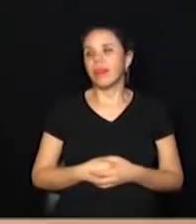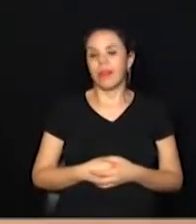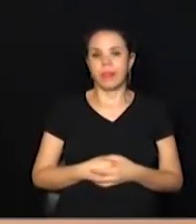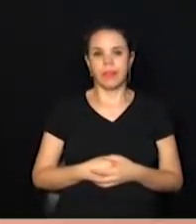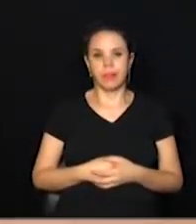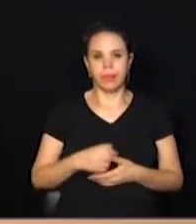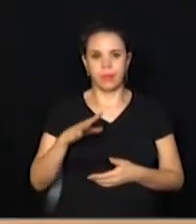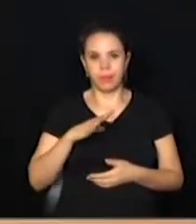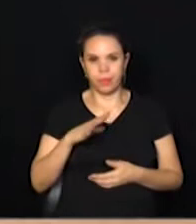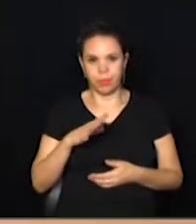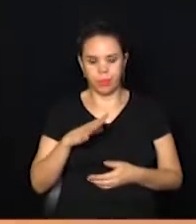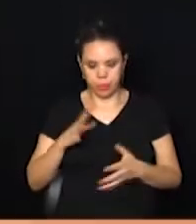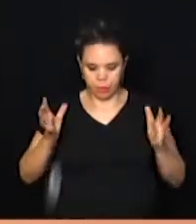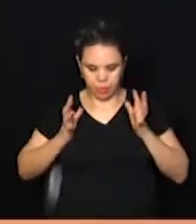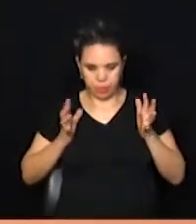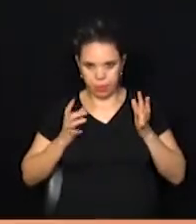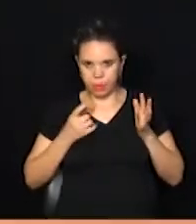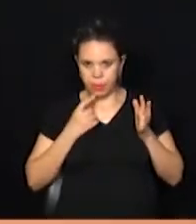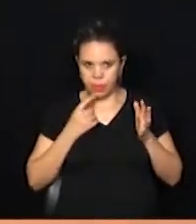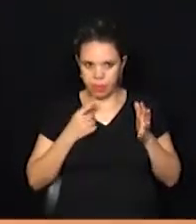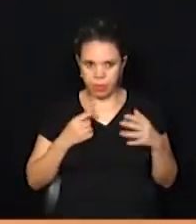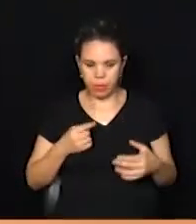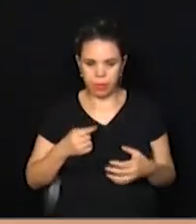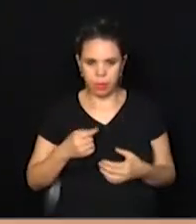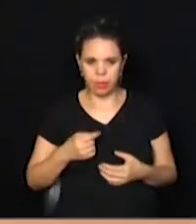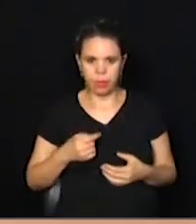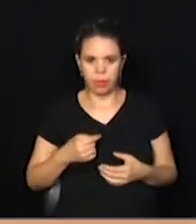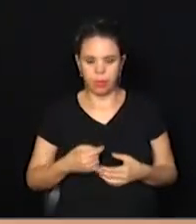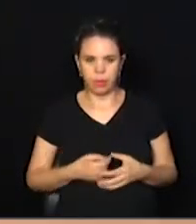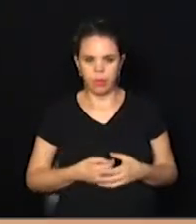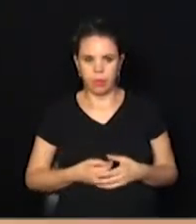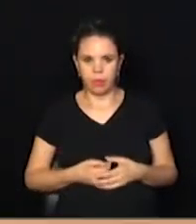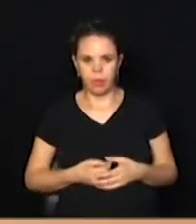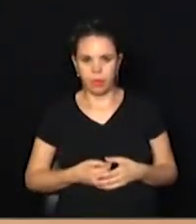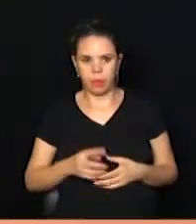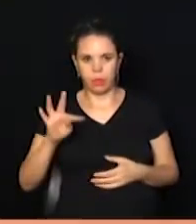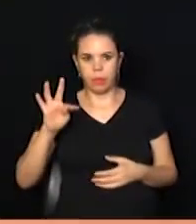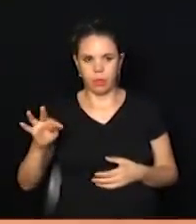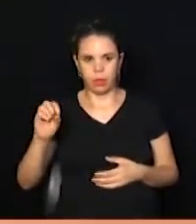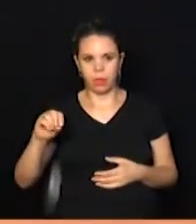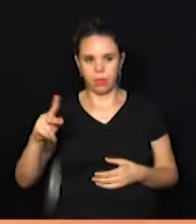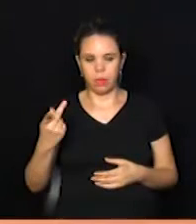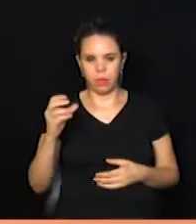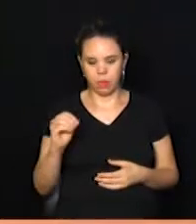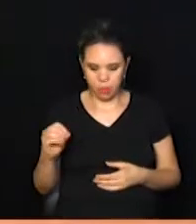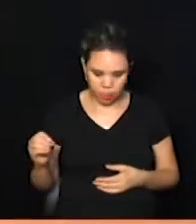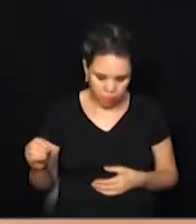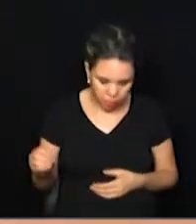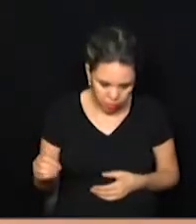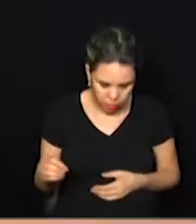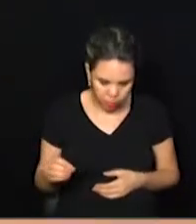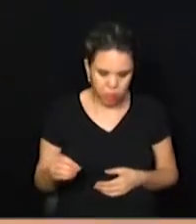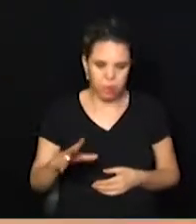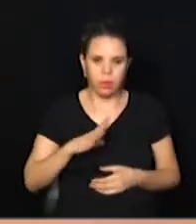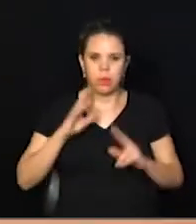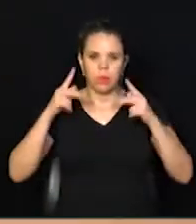uma cidade rica como a cidade de Campinas, o Toninho, para torná-la uma cidade